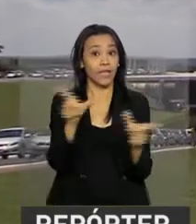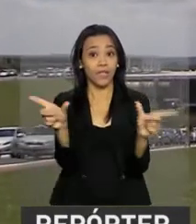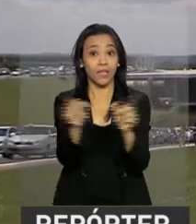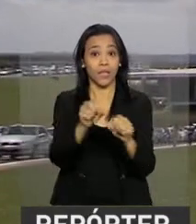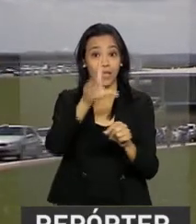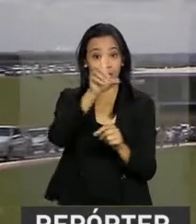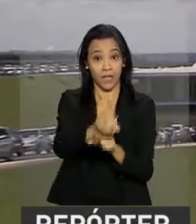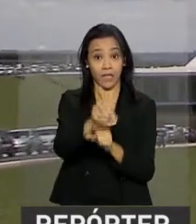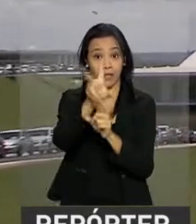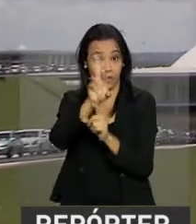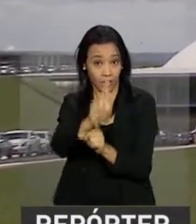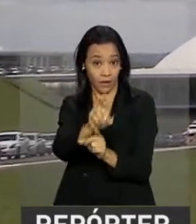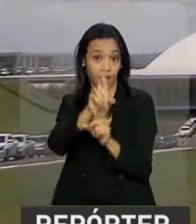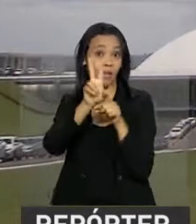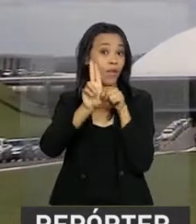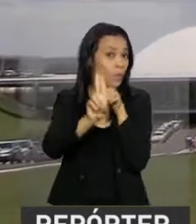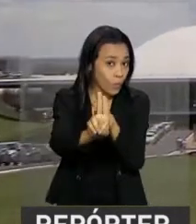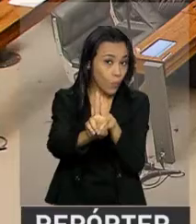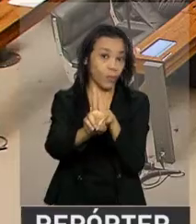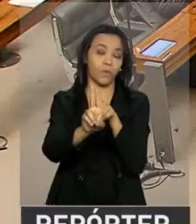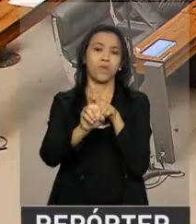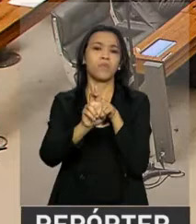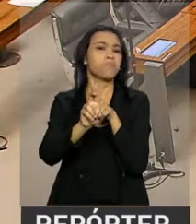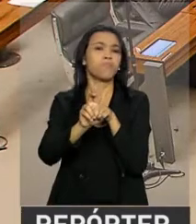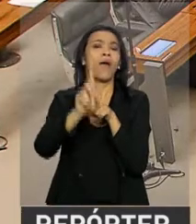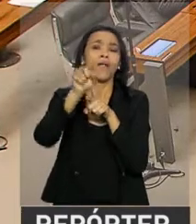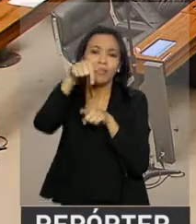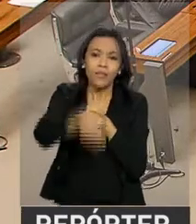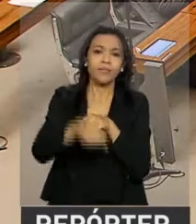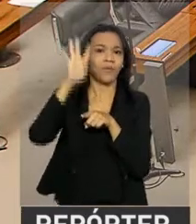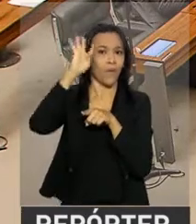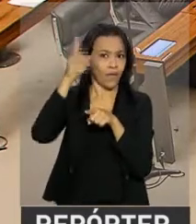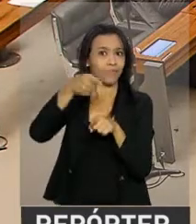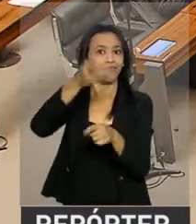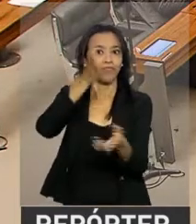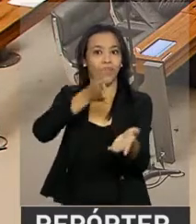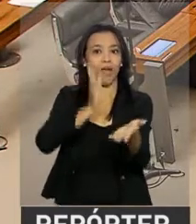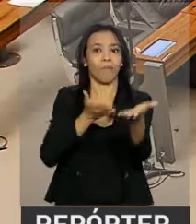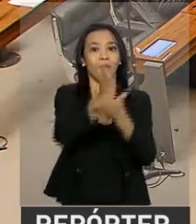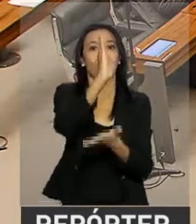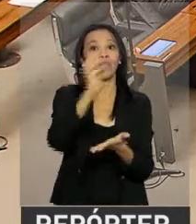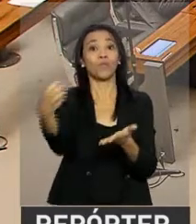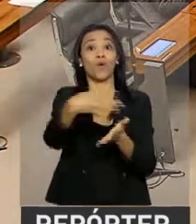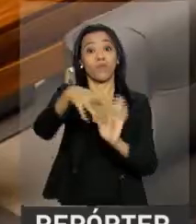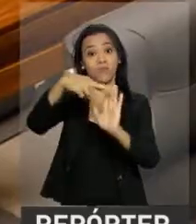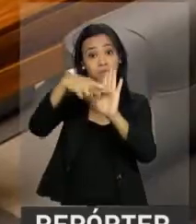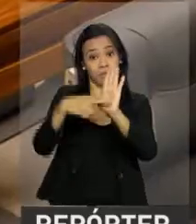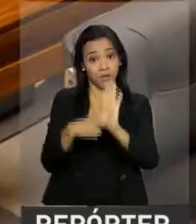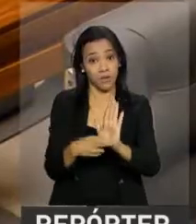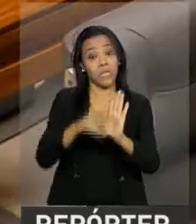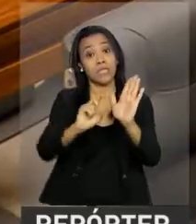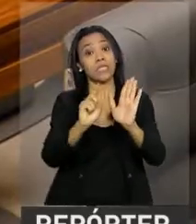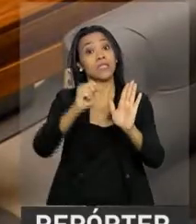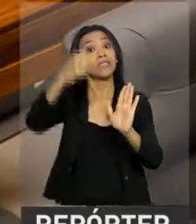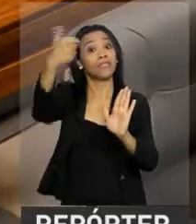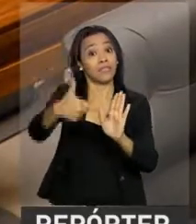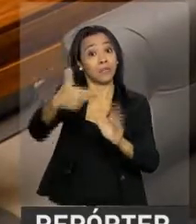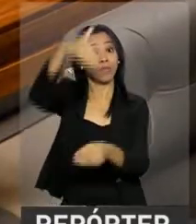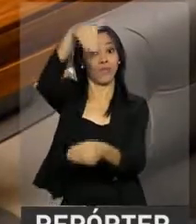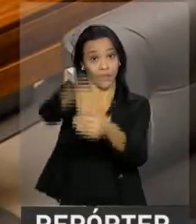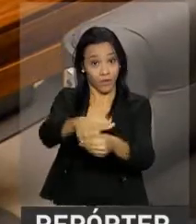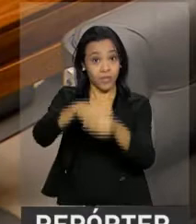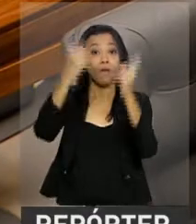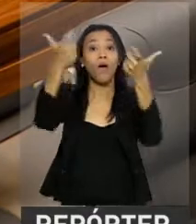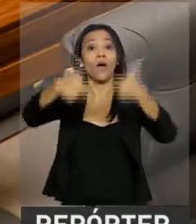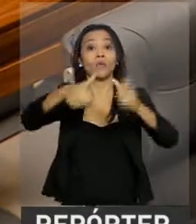a desvinculação de receitas da União. Nesta quarta-feira, ela foi aprovada com novas regras, em segundo turno, na